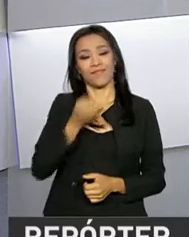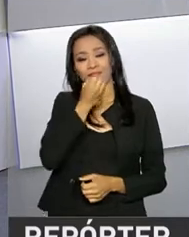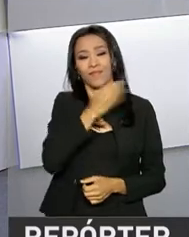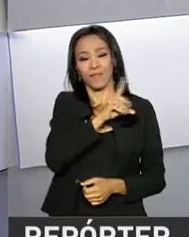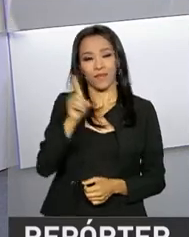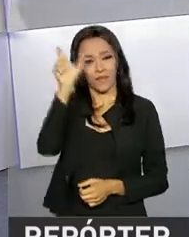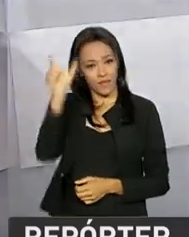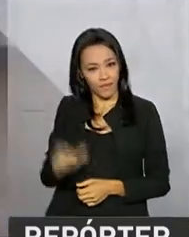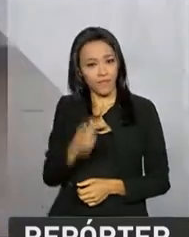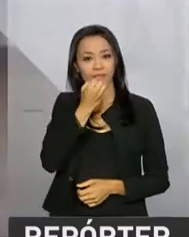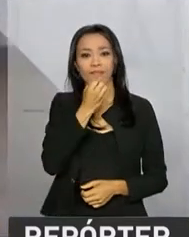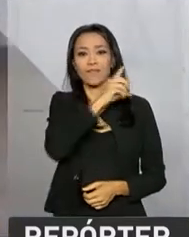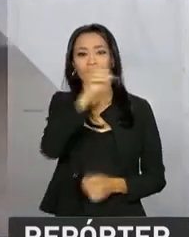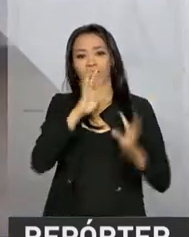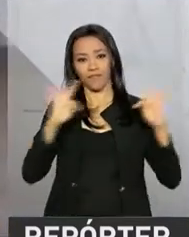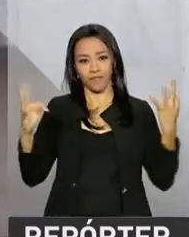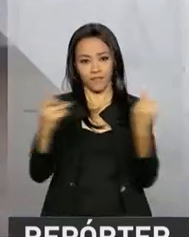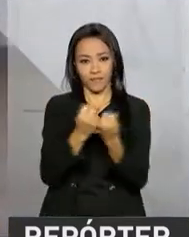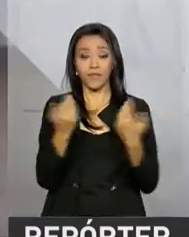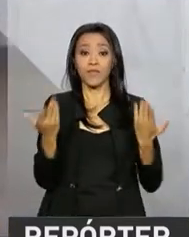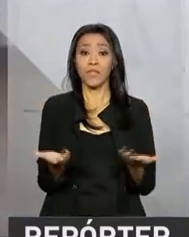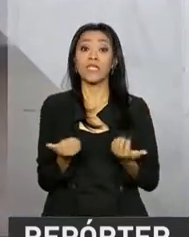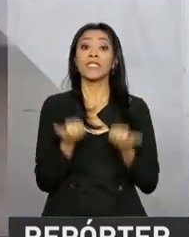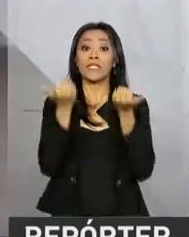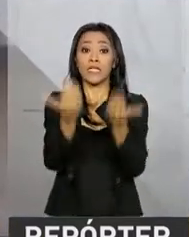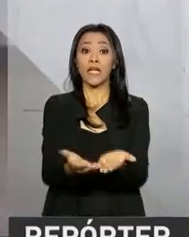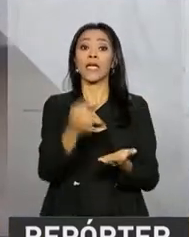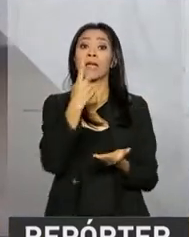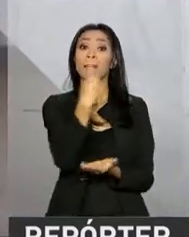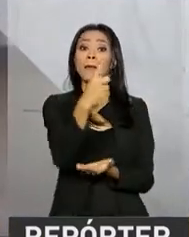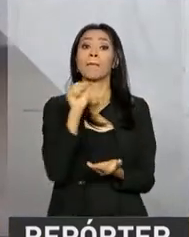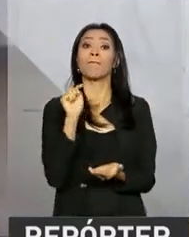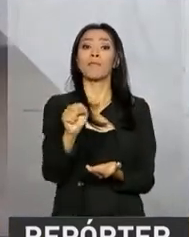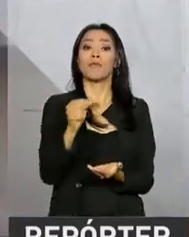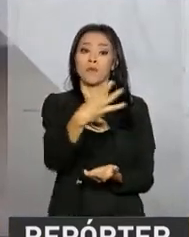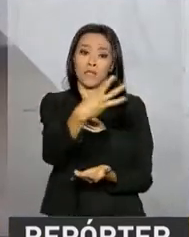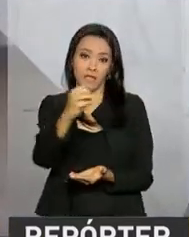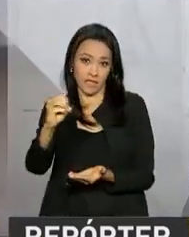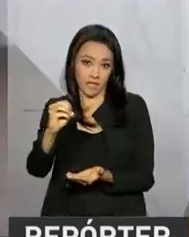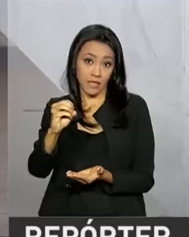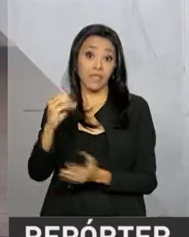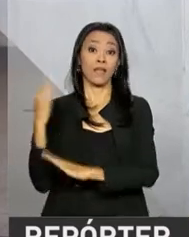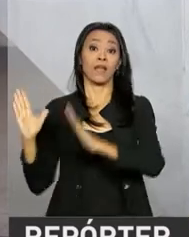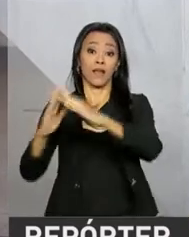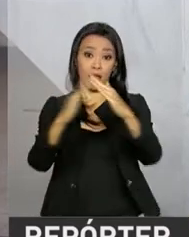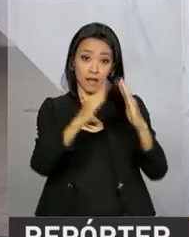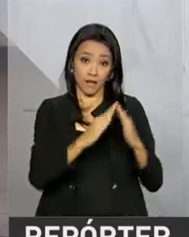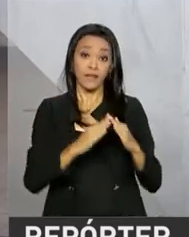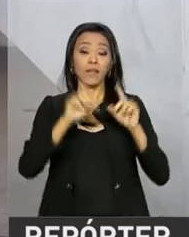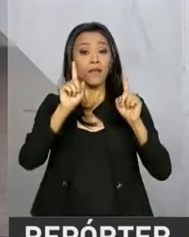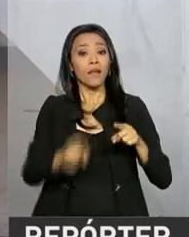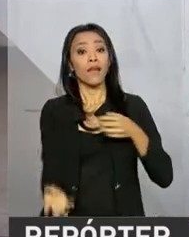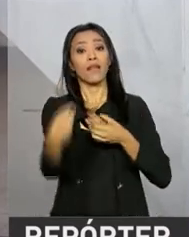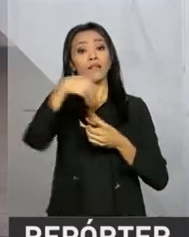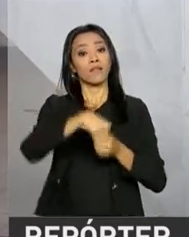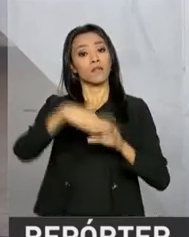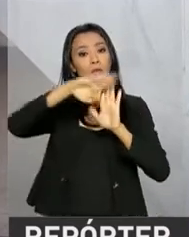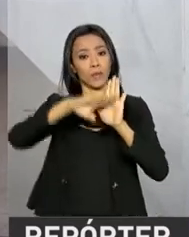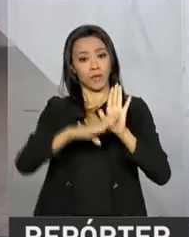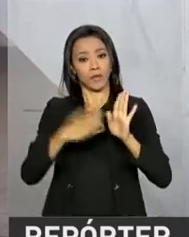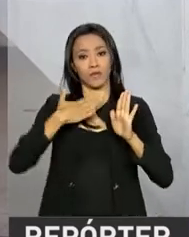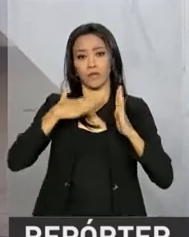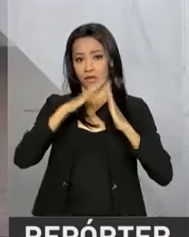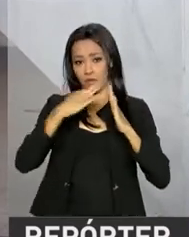também, bom dia a todos. Olha, vão ser entregues então 1.300 unidades habitacionais que fazem parte do programa Minha Casa Minha Vida,